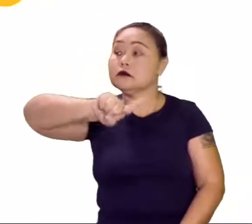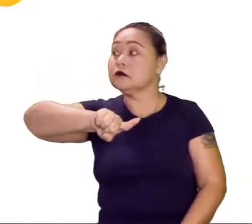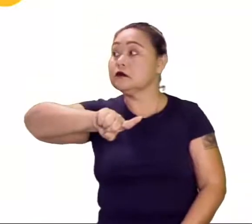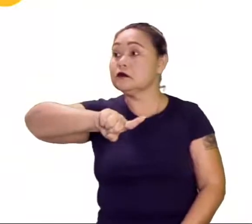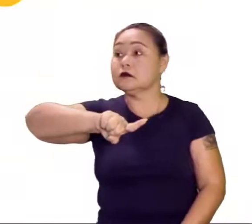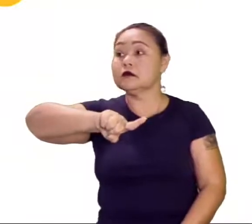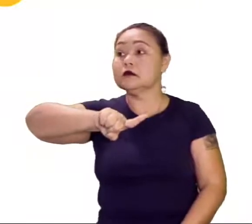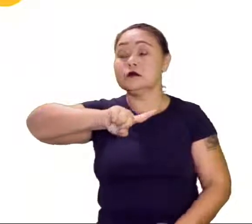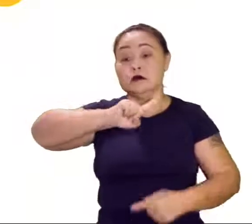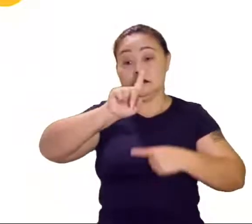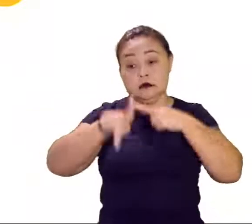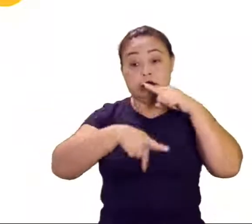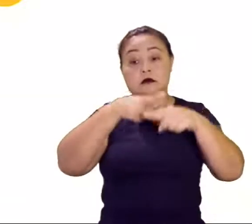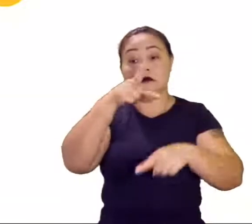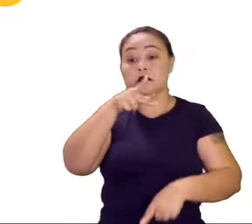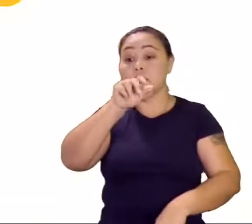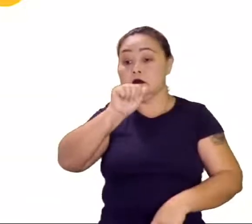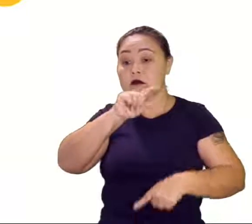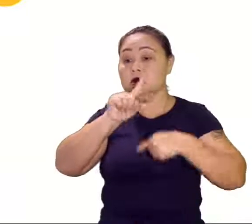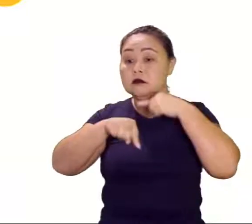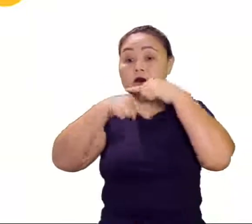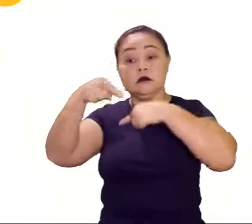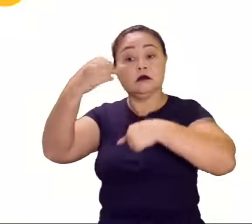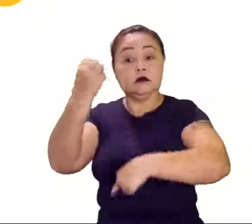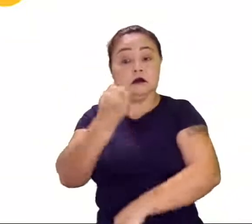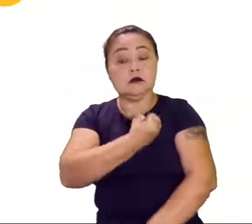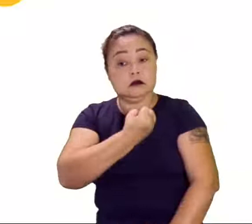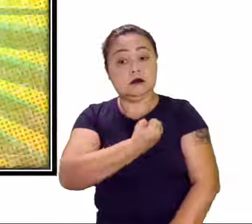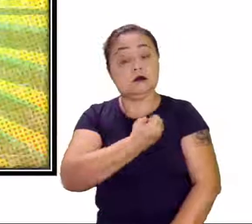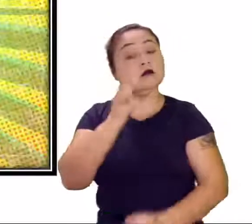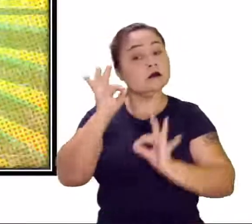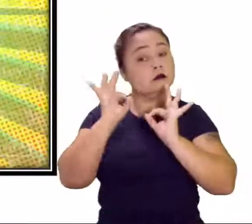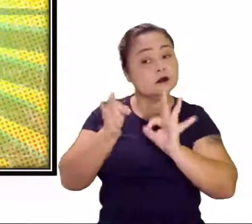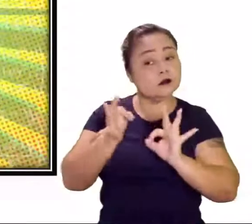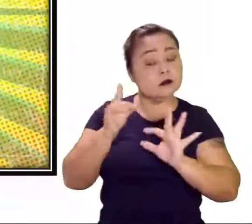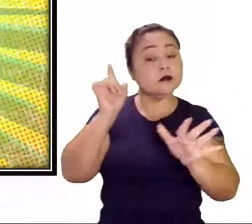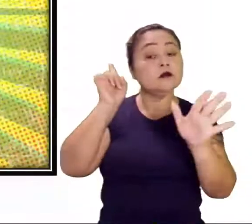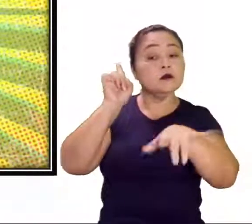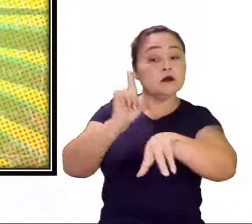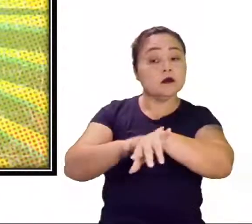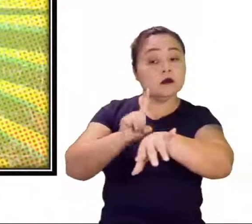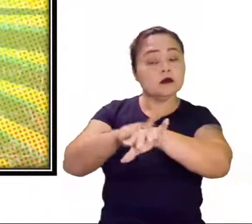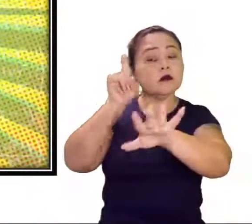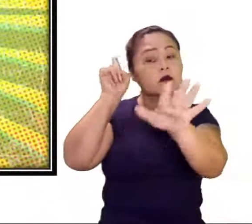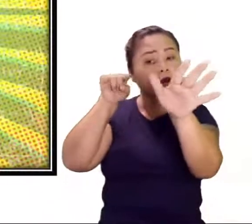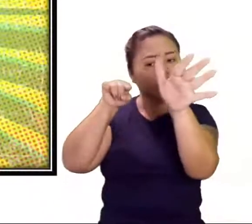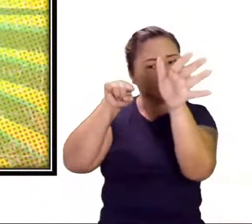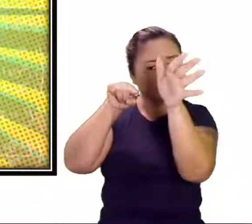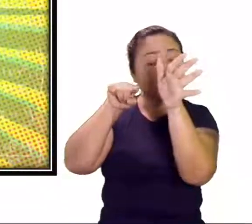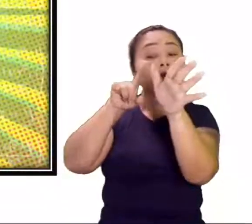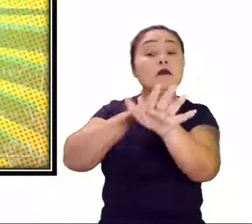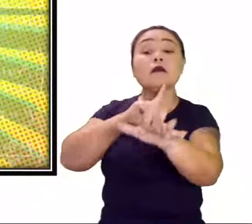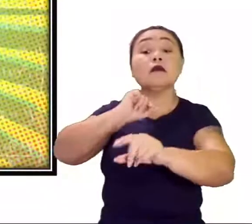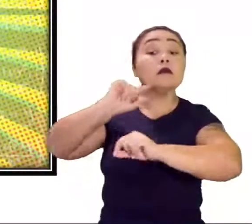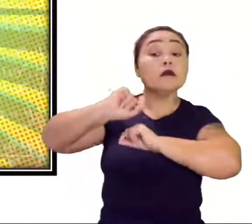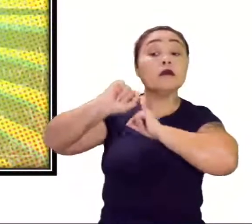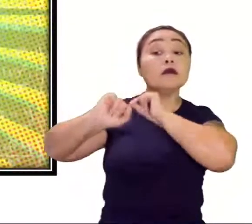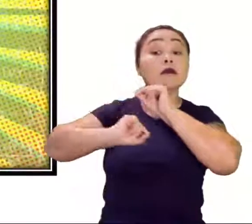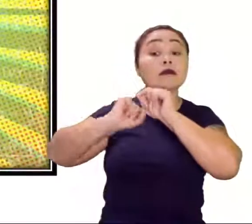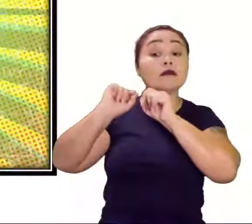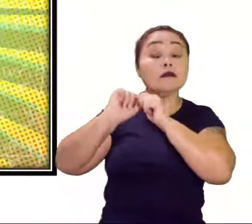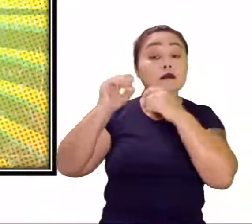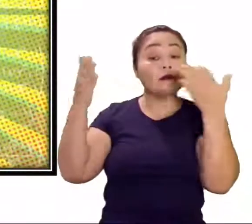na progressão aritmética, certo? Certinho. Então, é hora da gente fazer aquela pegada, né? O que a gente vai fazer